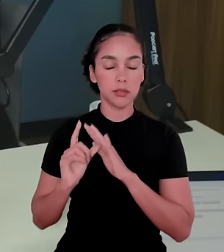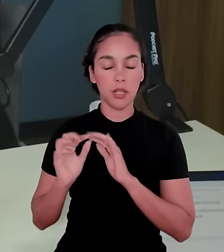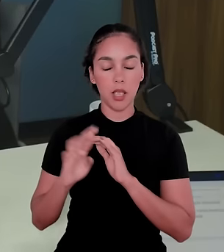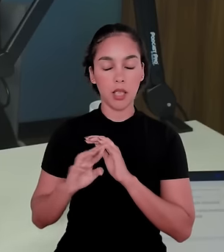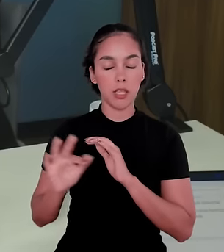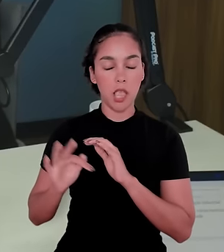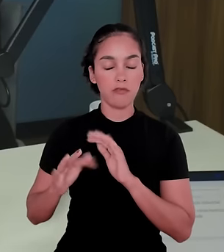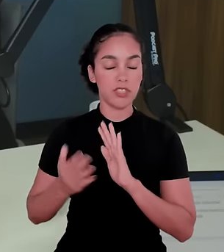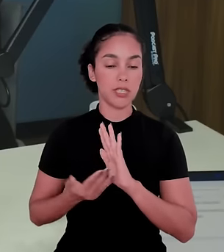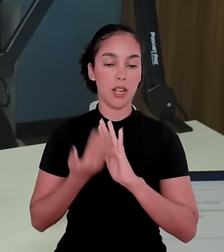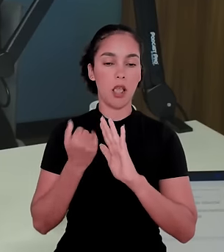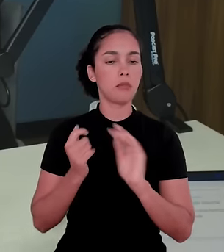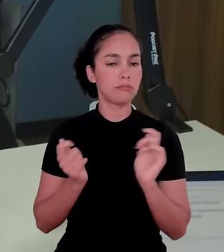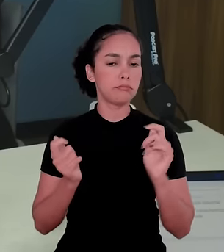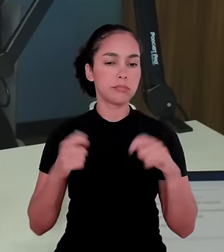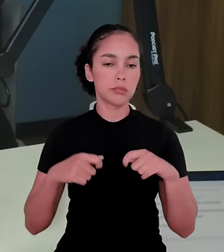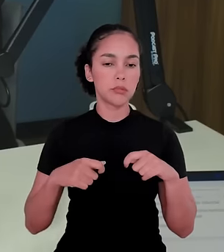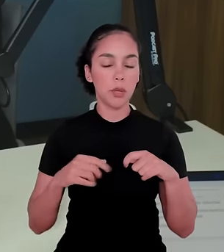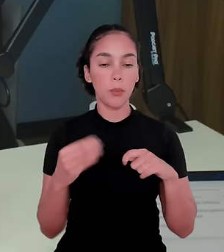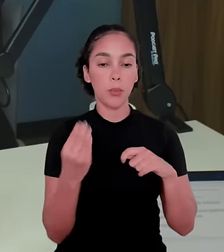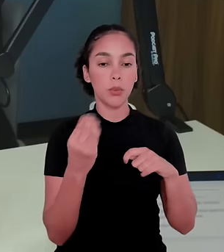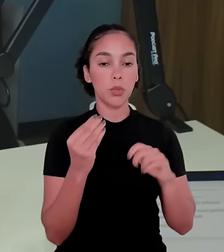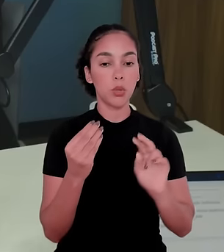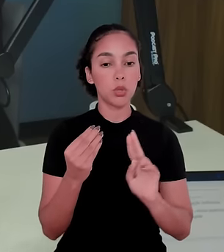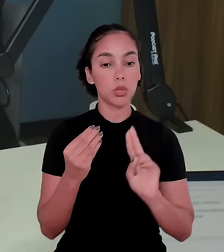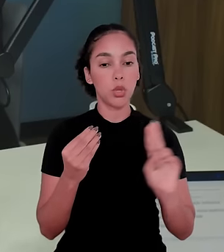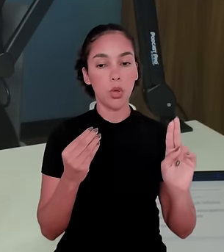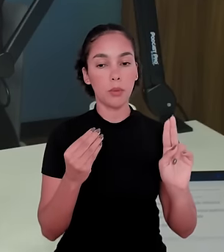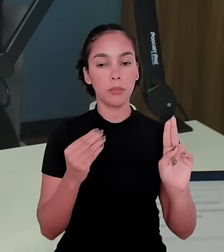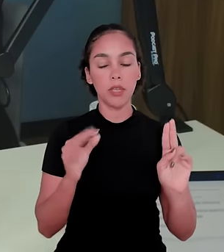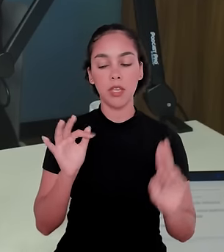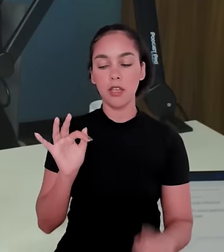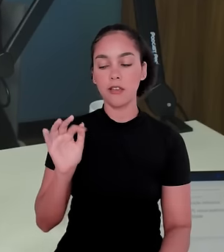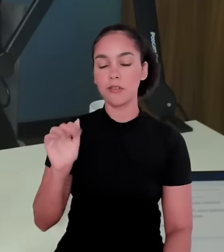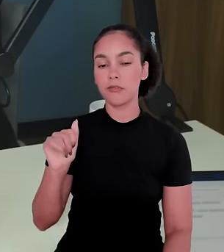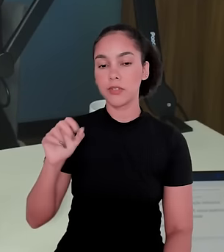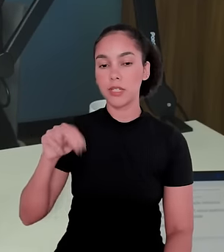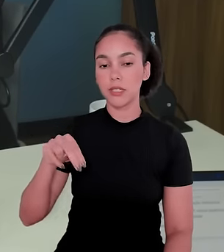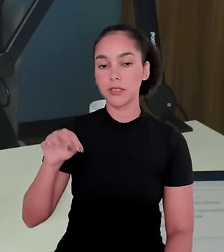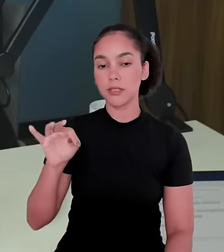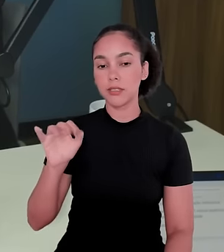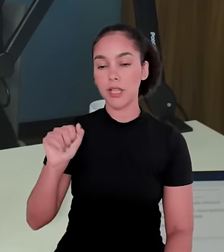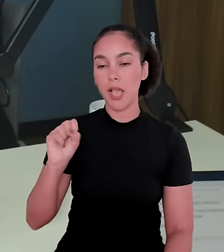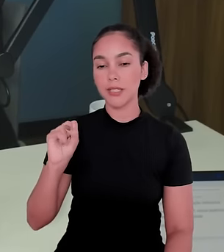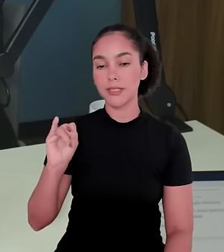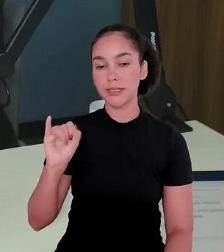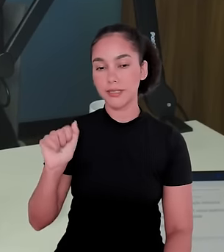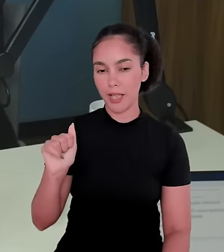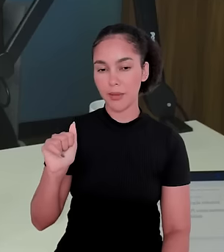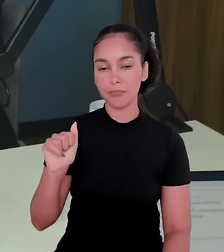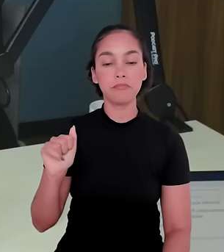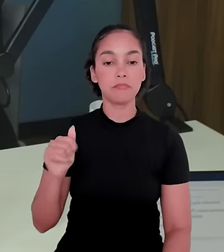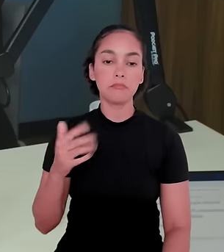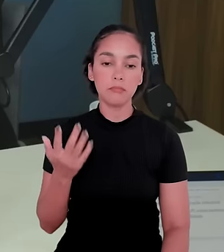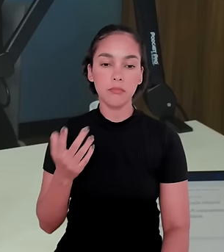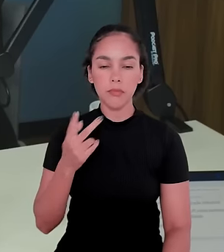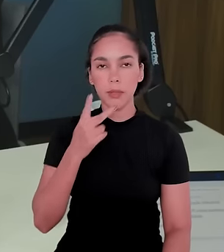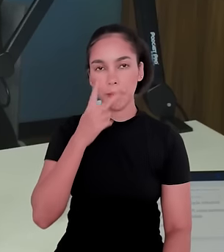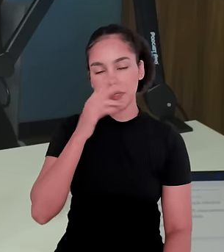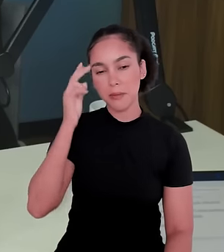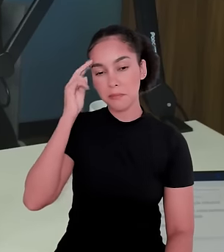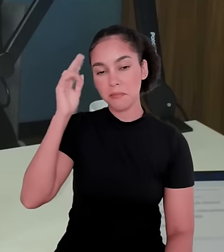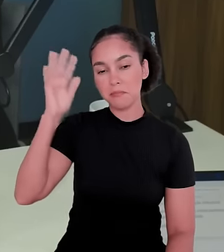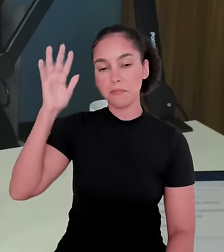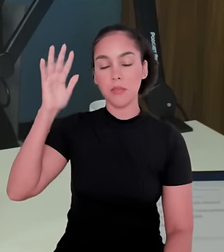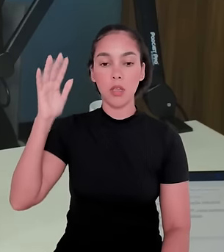tirado ele tinha a possibilidade de colocar o nome fantasia né nesse certificado e muitos achavam né até que